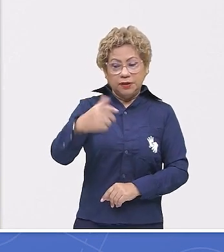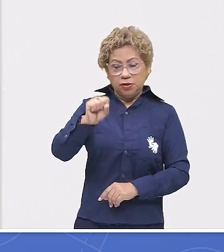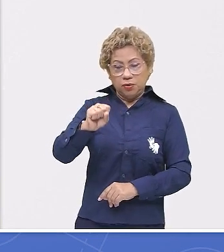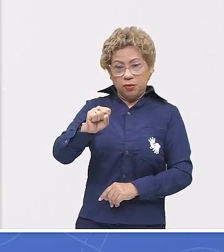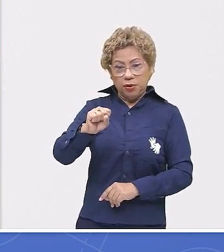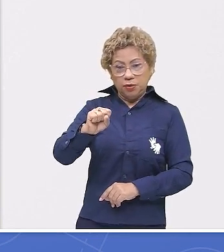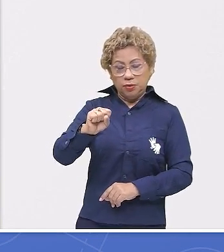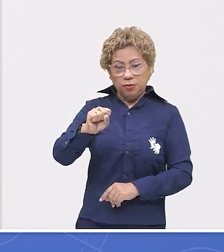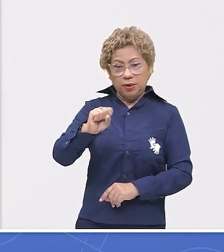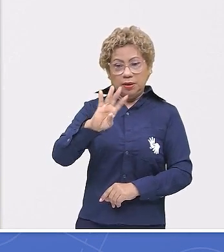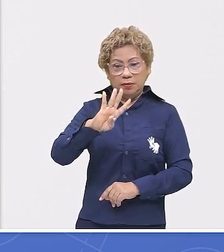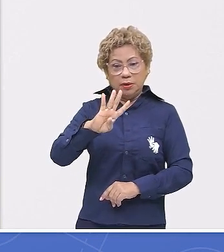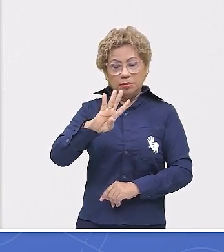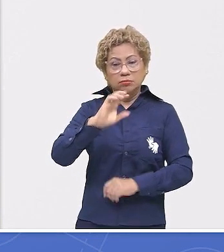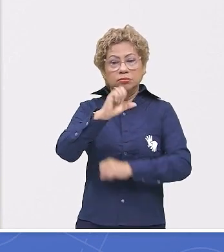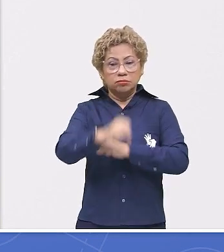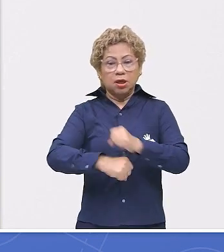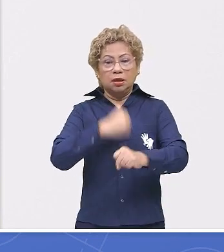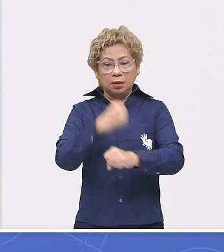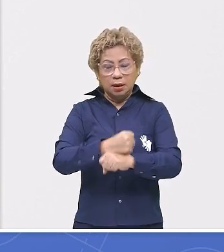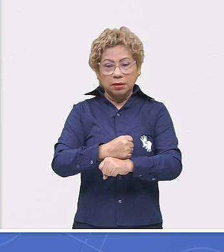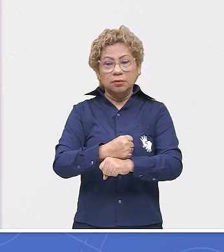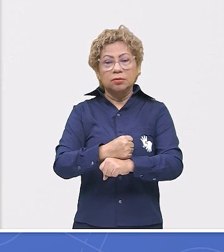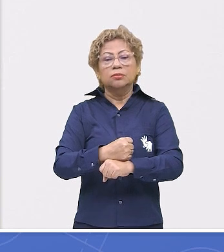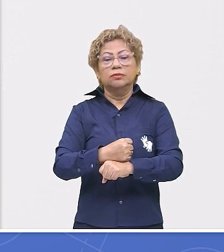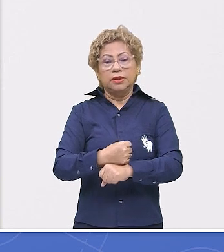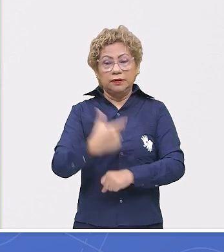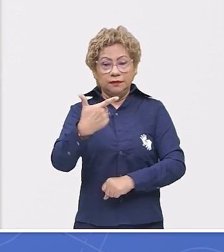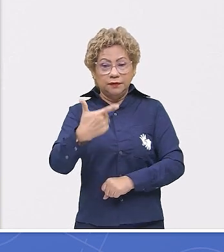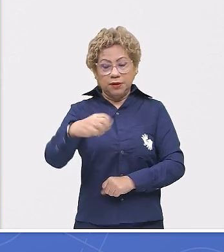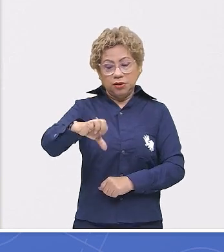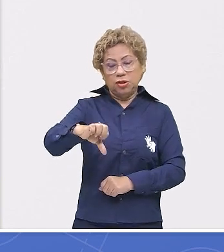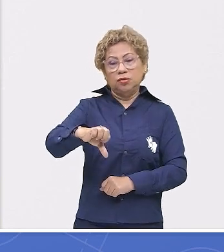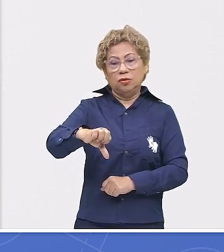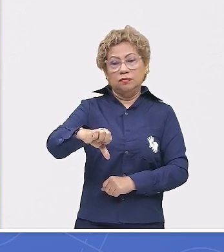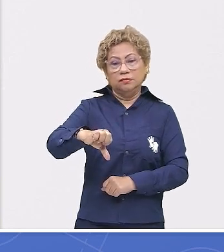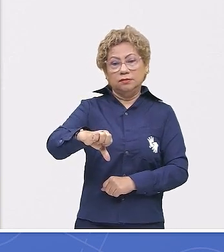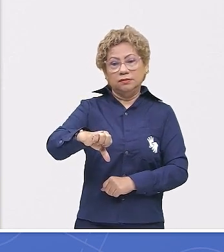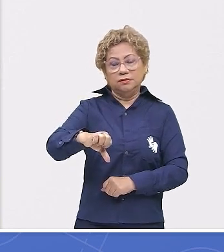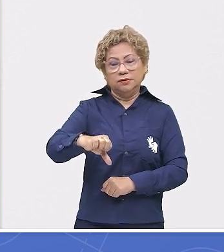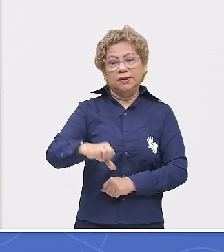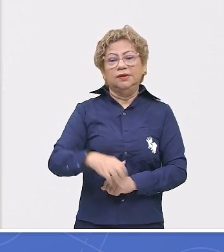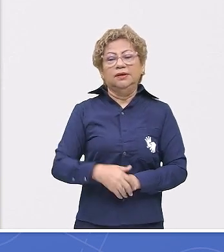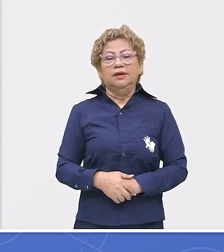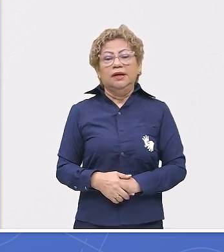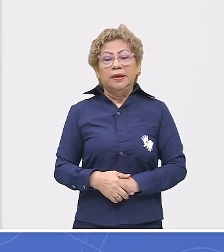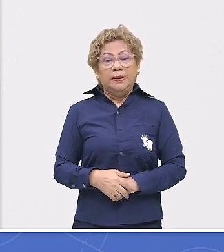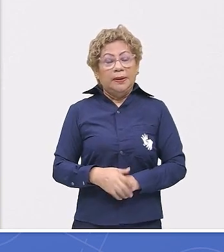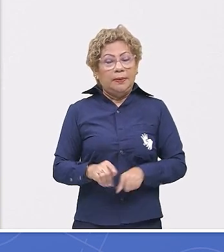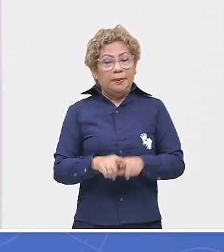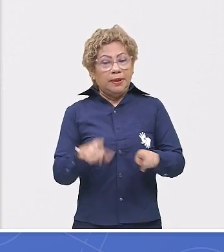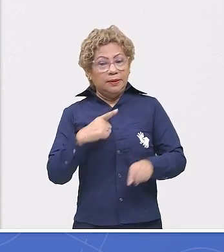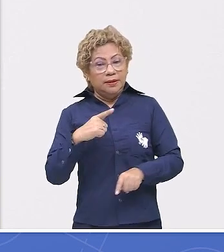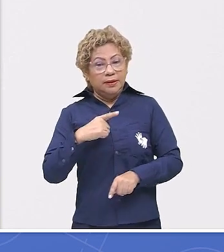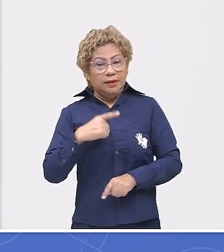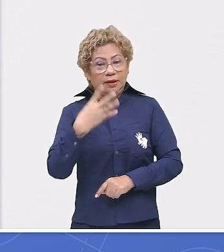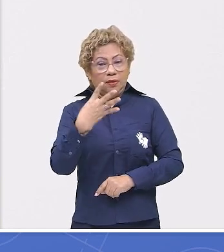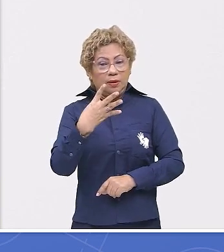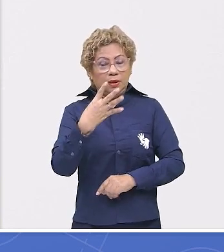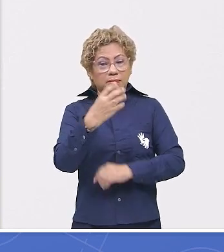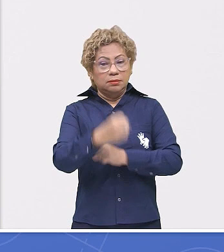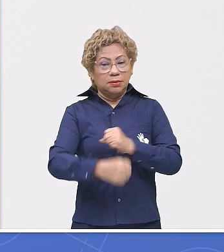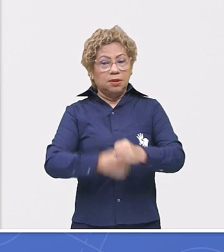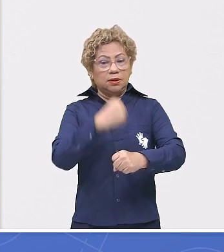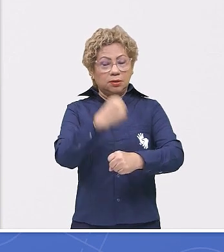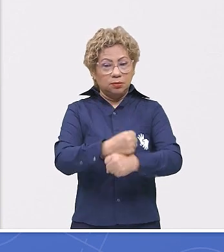que, tendo essas 6 horas aqui, que acabam sobrando durante um ano com o movimento de translação, tá?